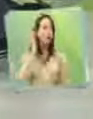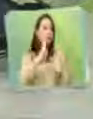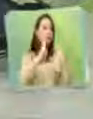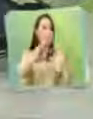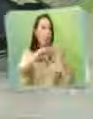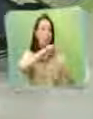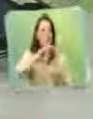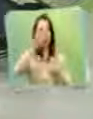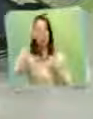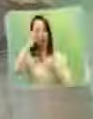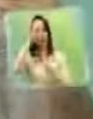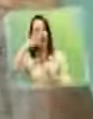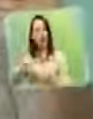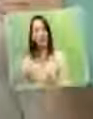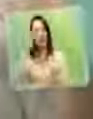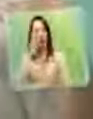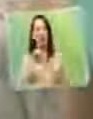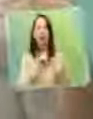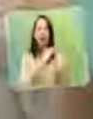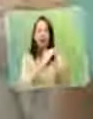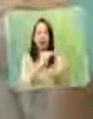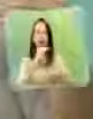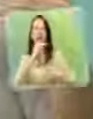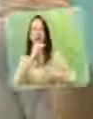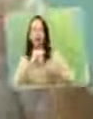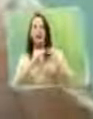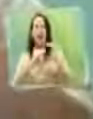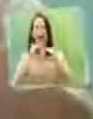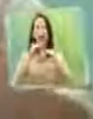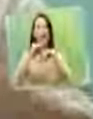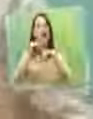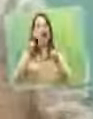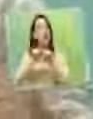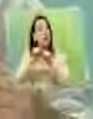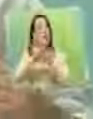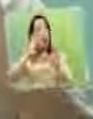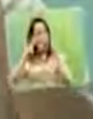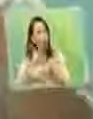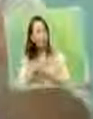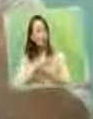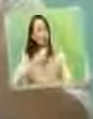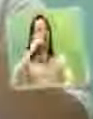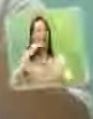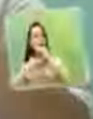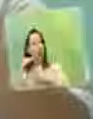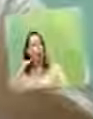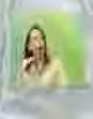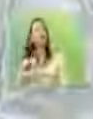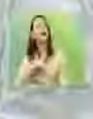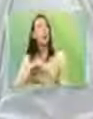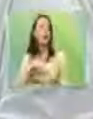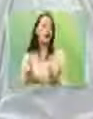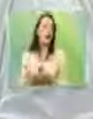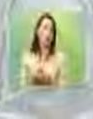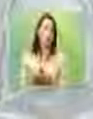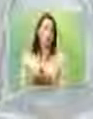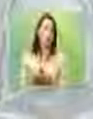geral, momentos que vão se intercalar, momentos de avanço da cidadania, momentos de recuo. Então, eu posso ter, por exemplo,